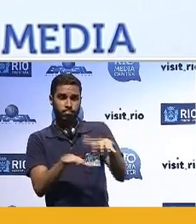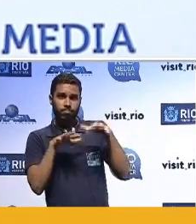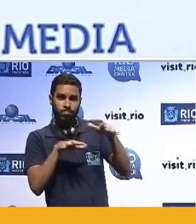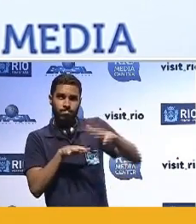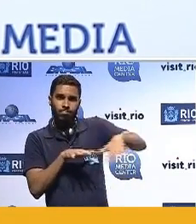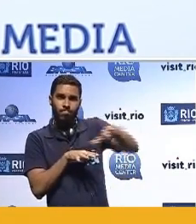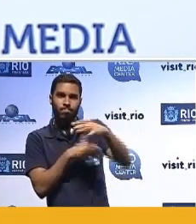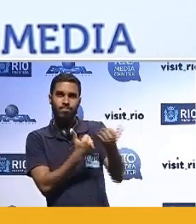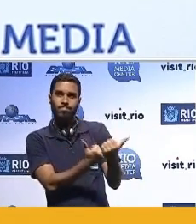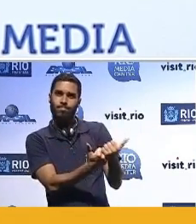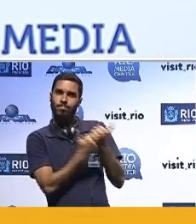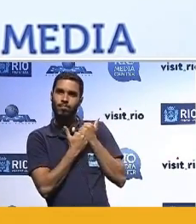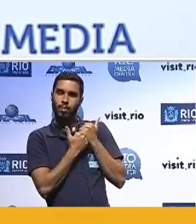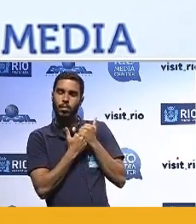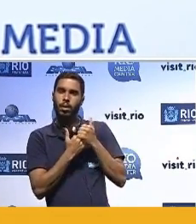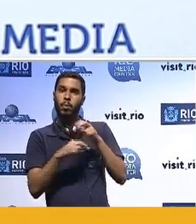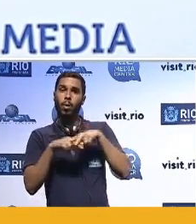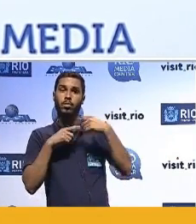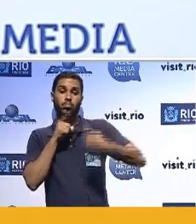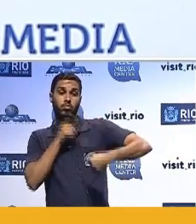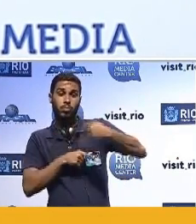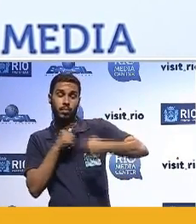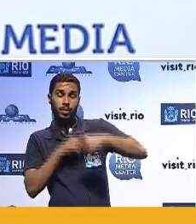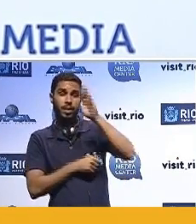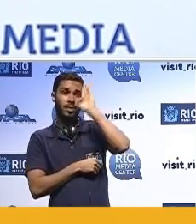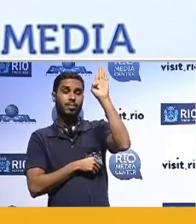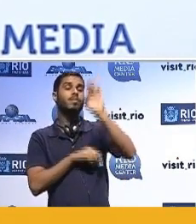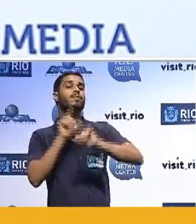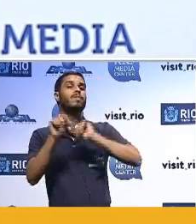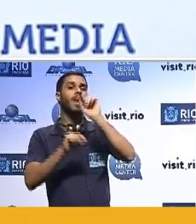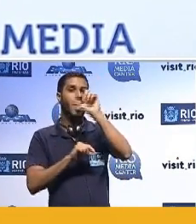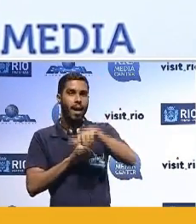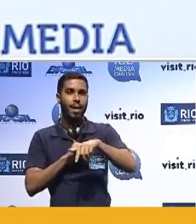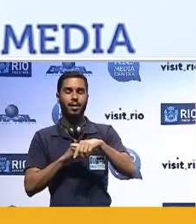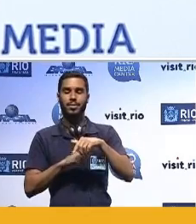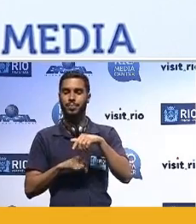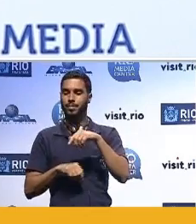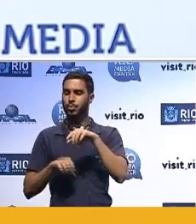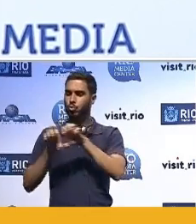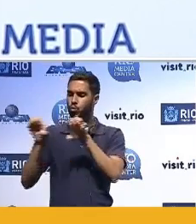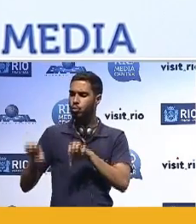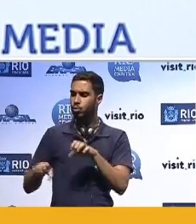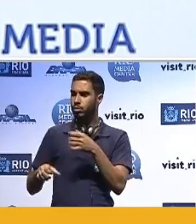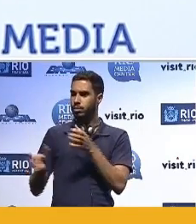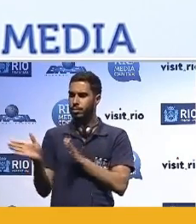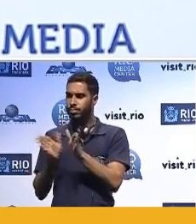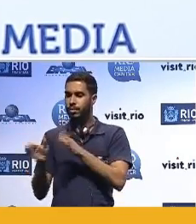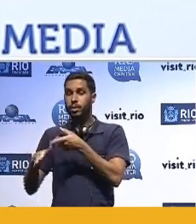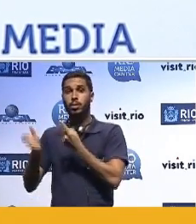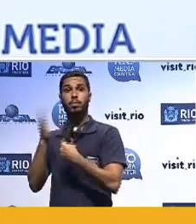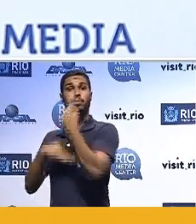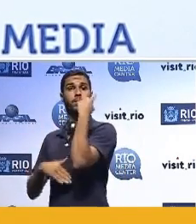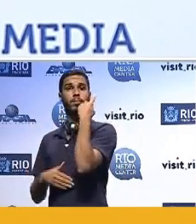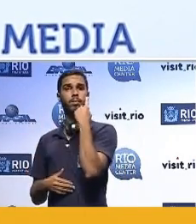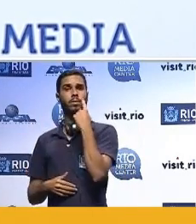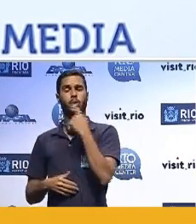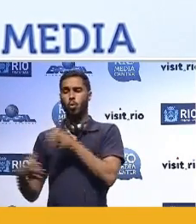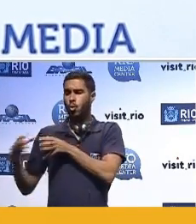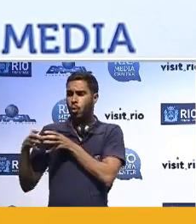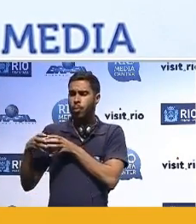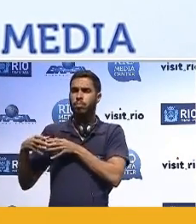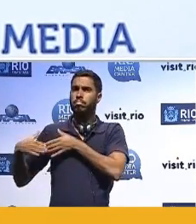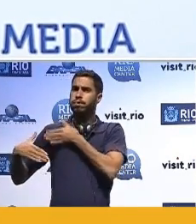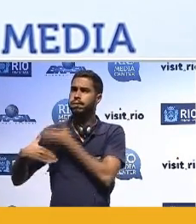discussões que nós vamos ter, principalmente sobre a melhoria da acessibilidade, onde a gente vem trabalhando, e